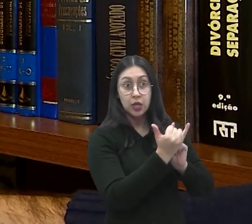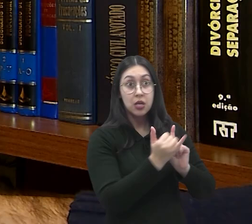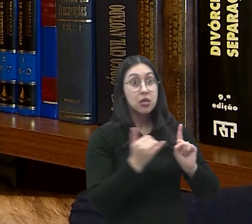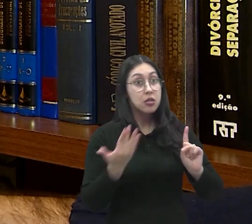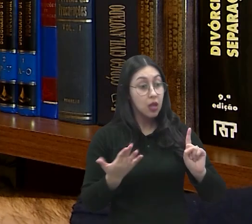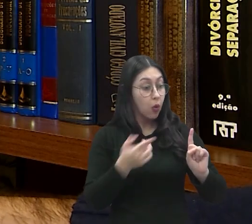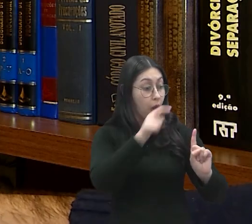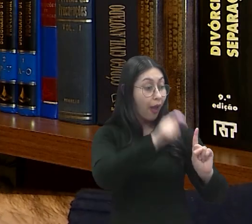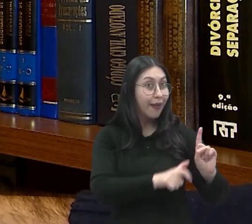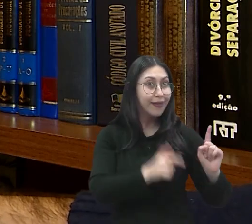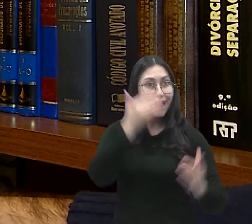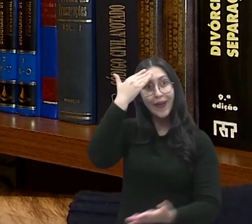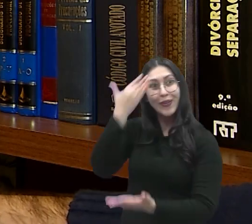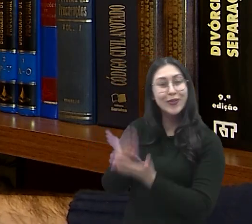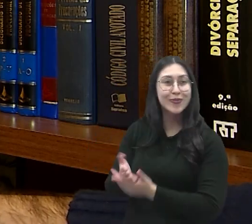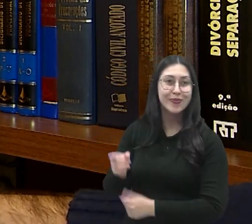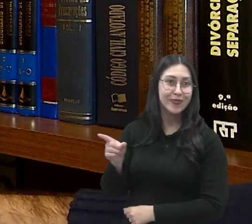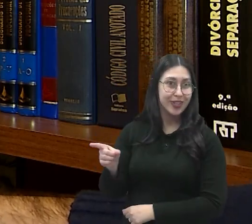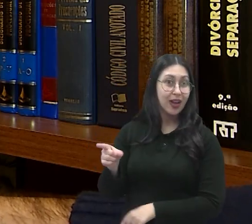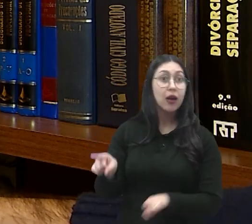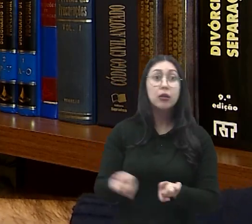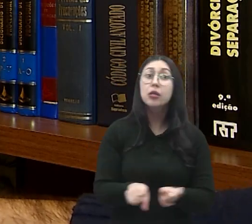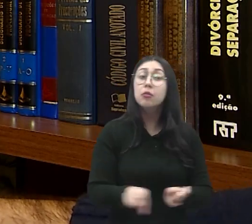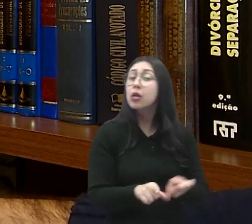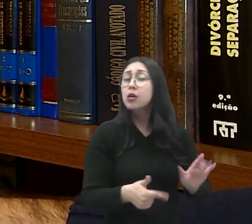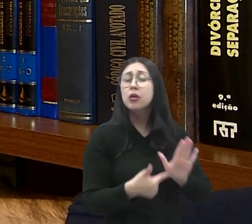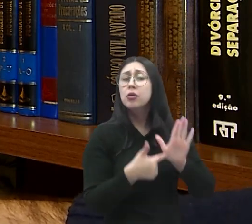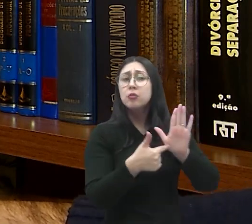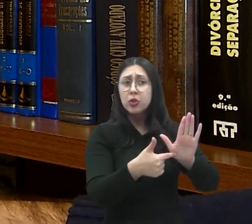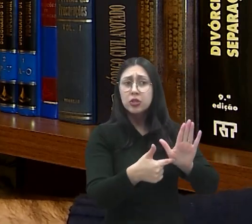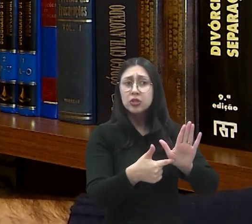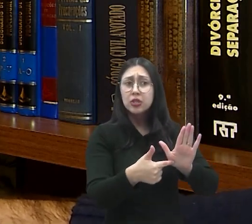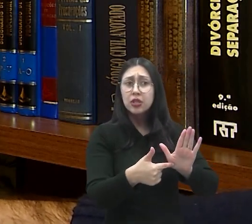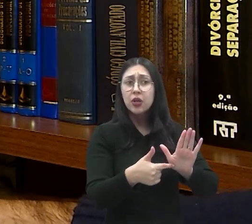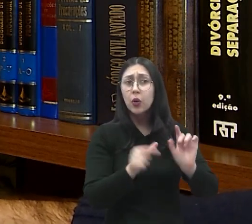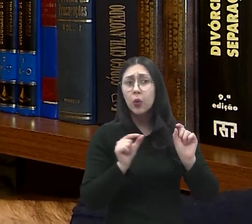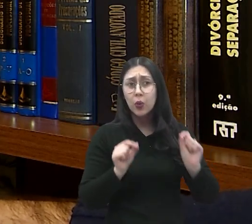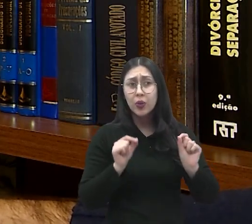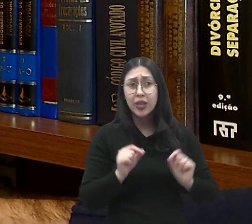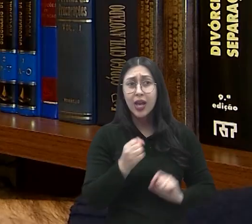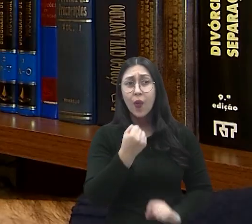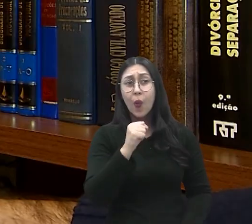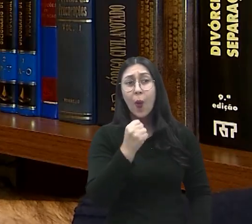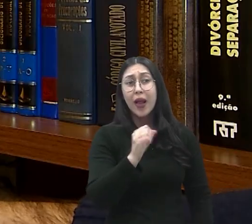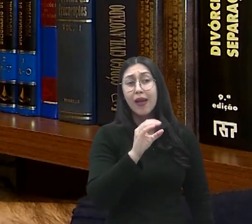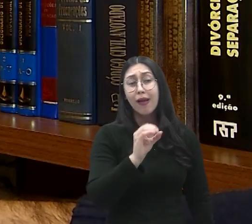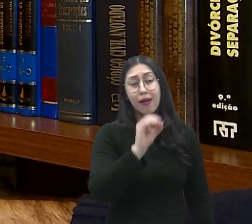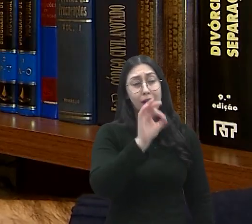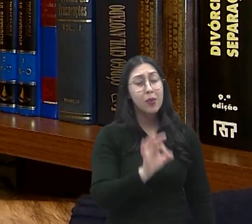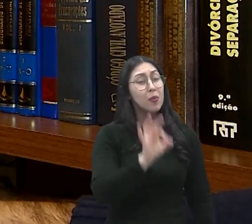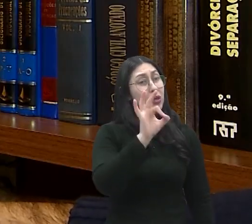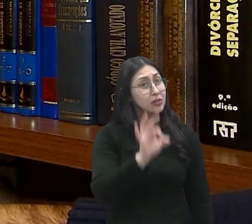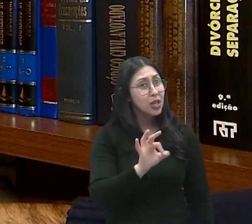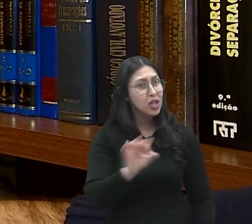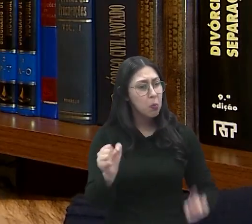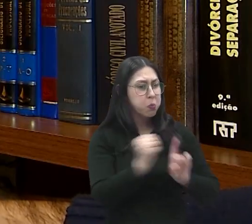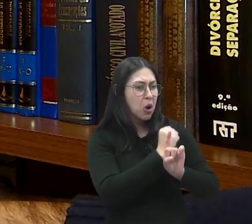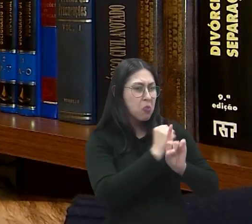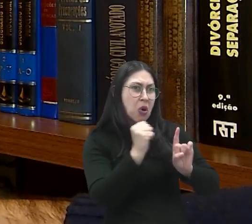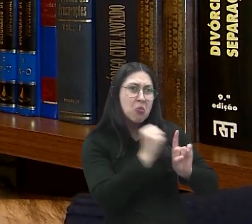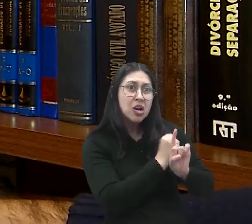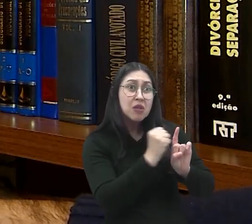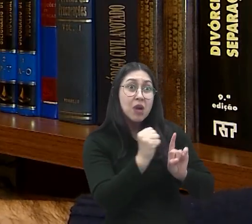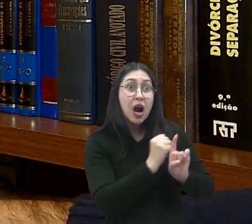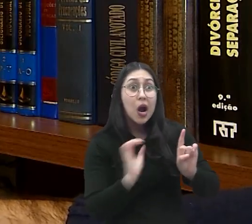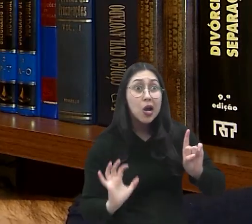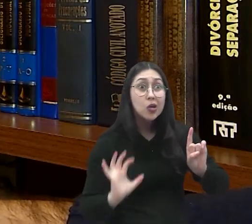existe uma relação de confiança. E também fica demonstrado que, nesse mesmo número, mais de 80% das